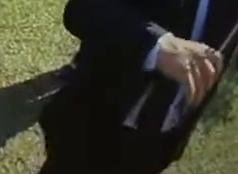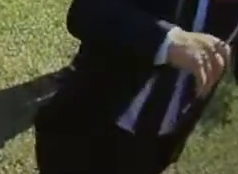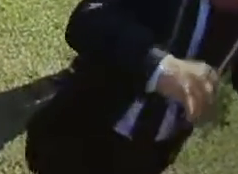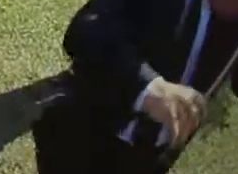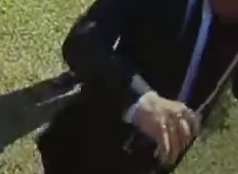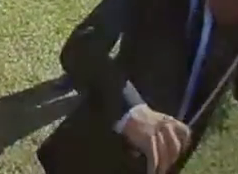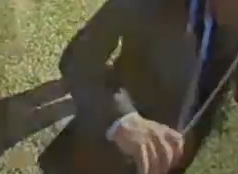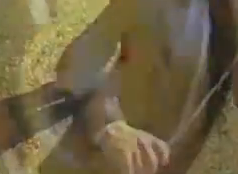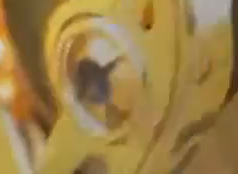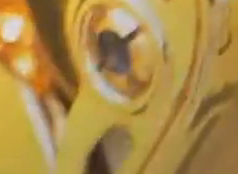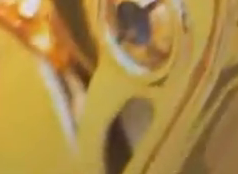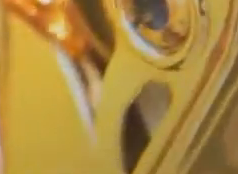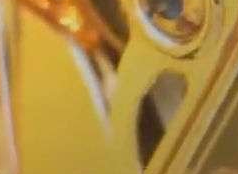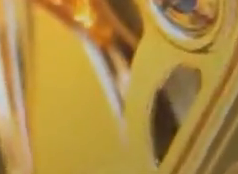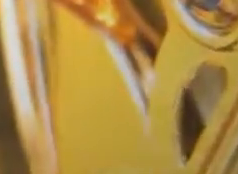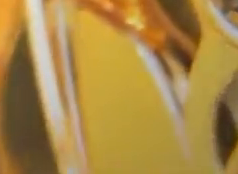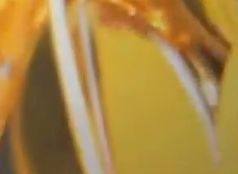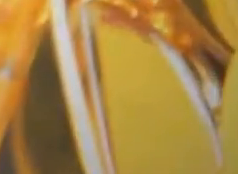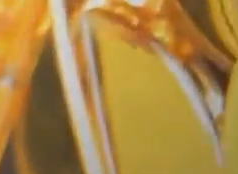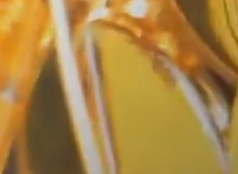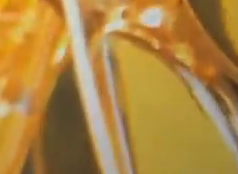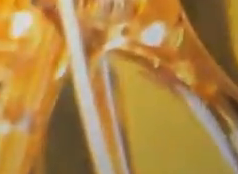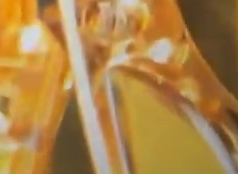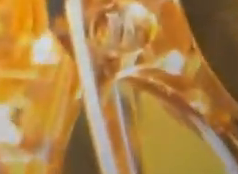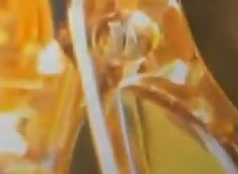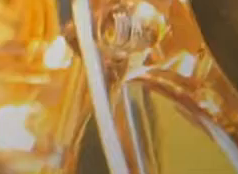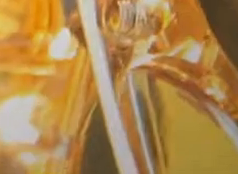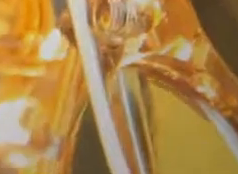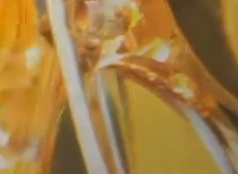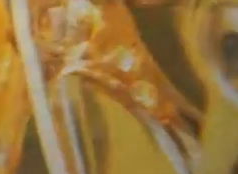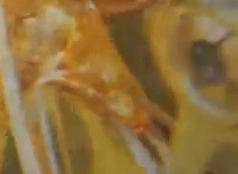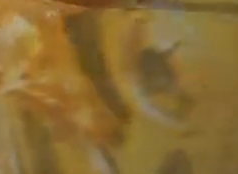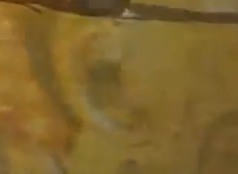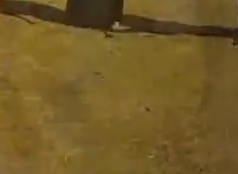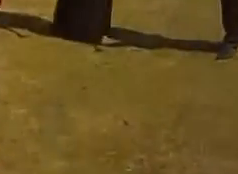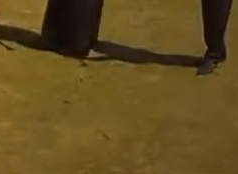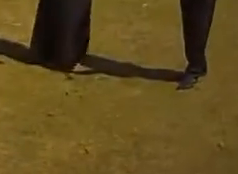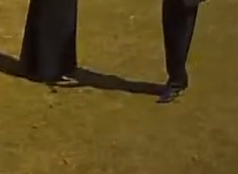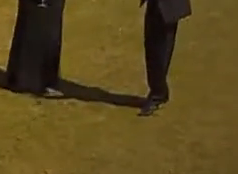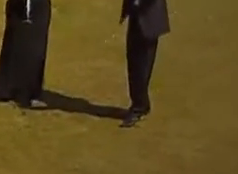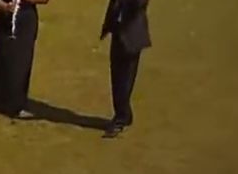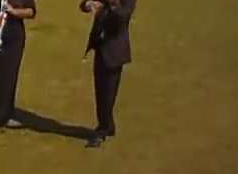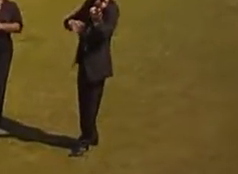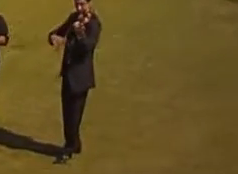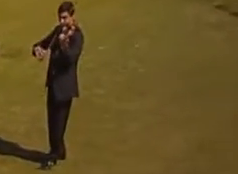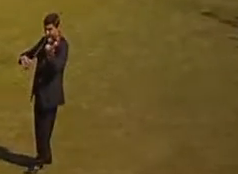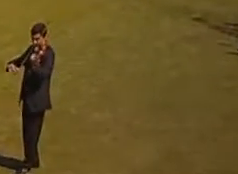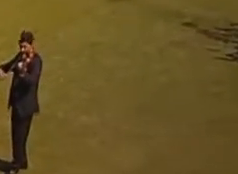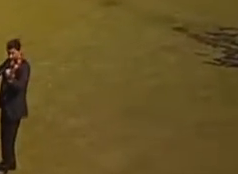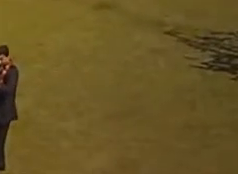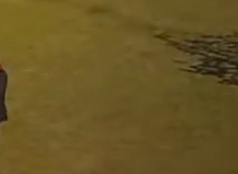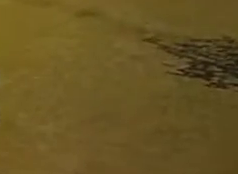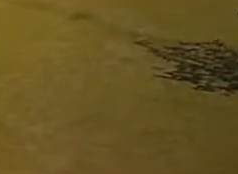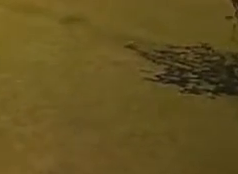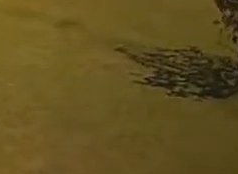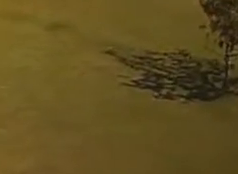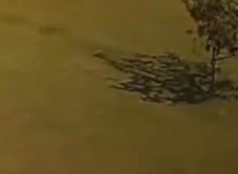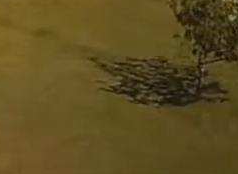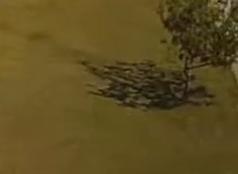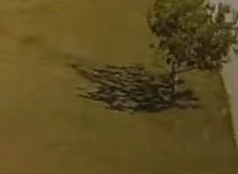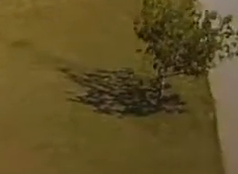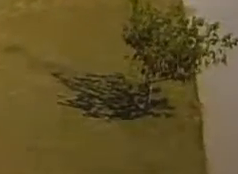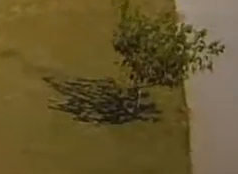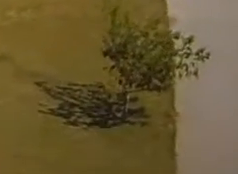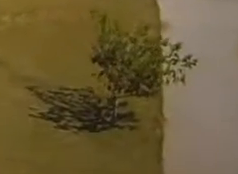és forte, pátrio do colosso. E teu futuro espelha essa grandeza, terra